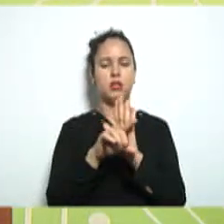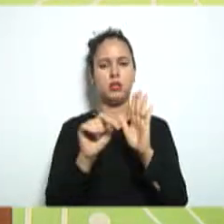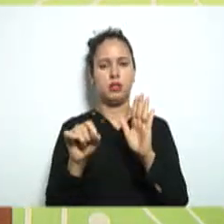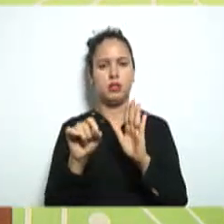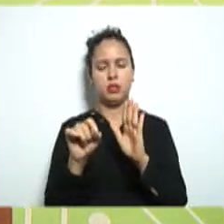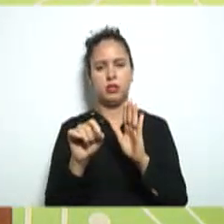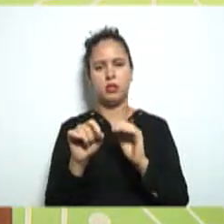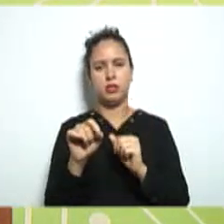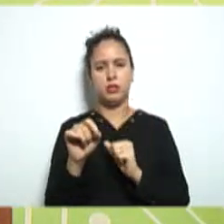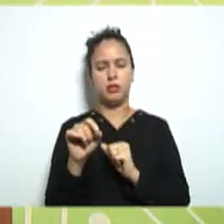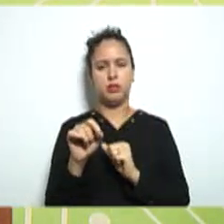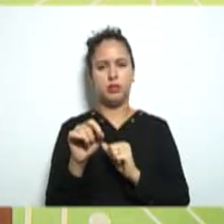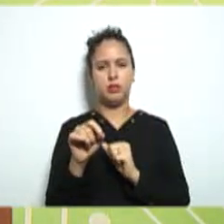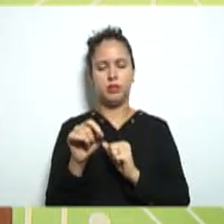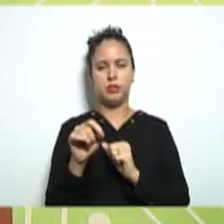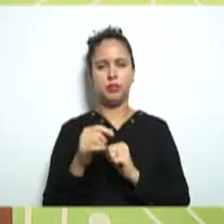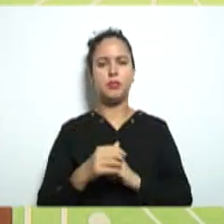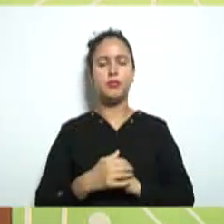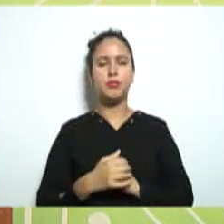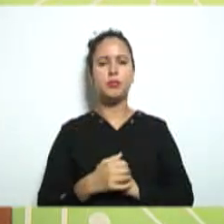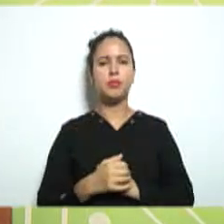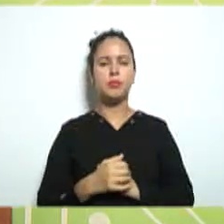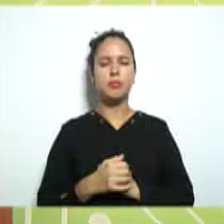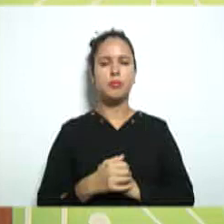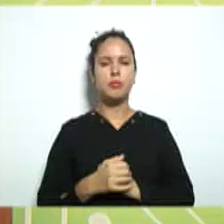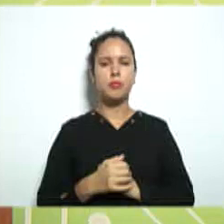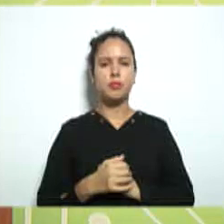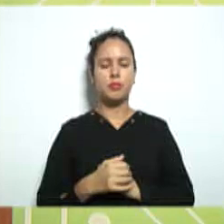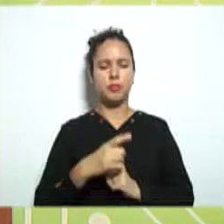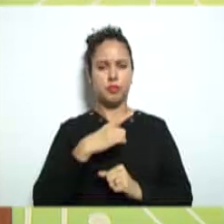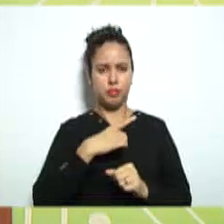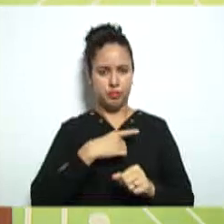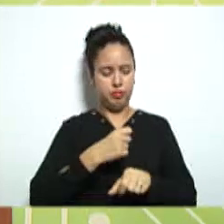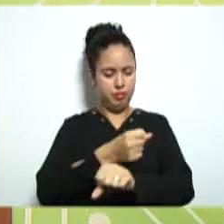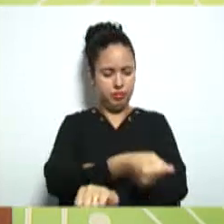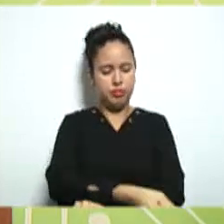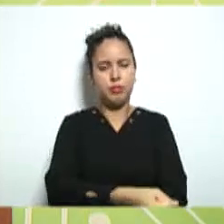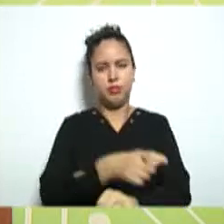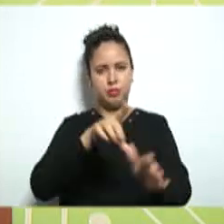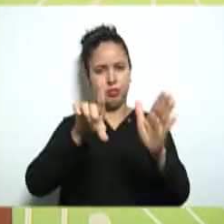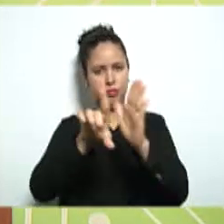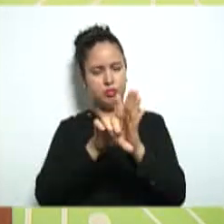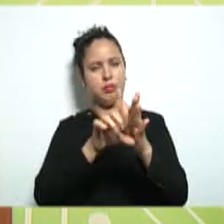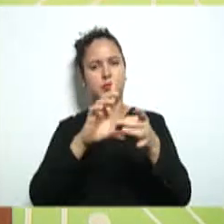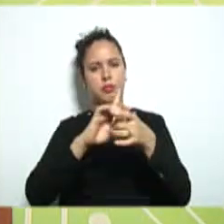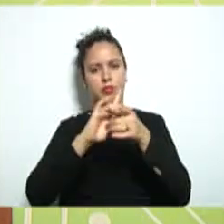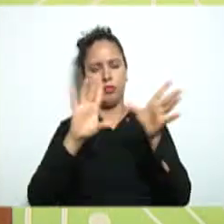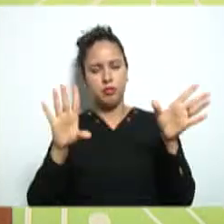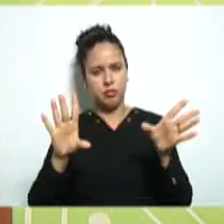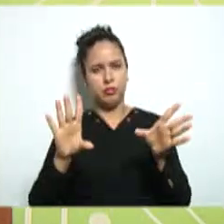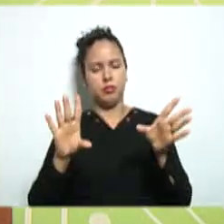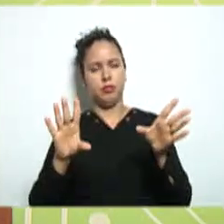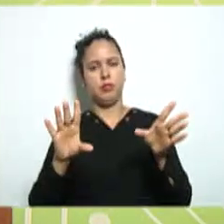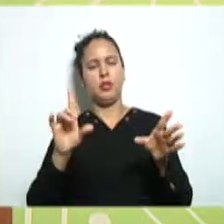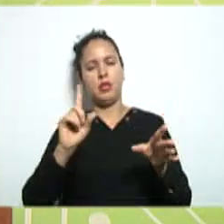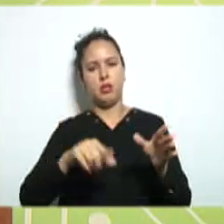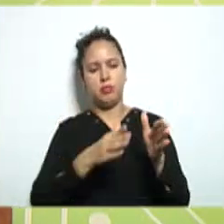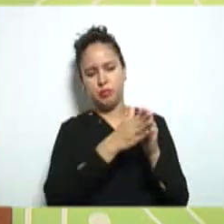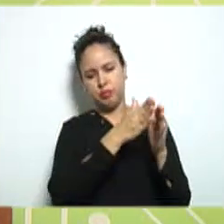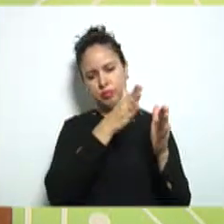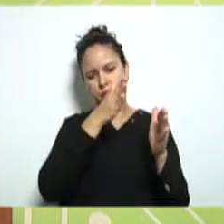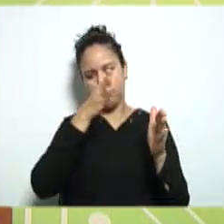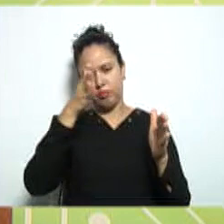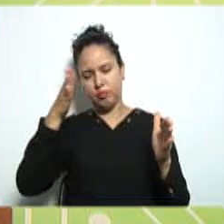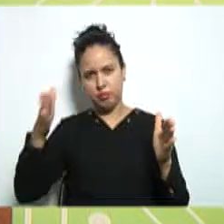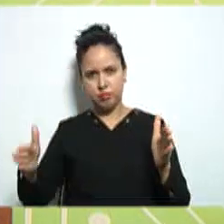que possuíam escravos. Foi um período em que nós escolhemos produzir a nossa riqueza